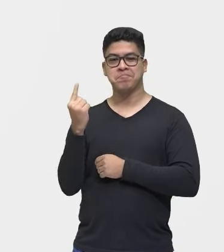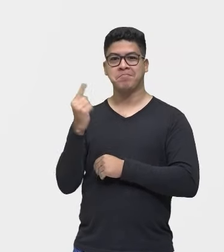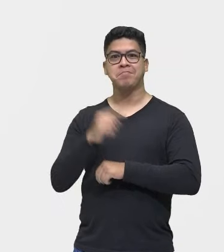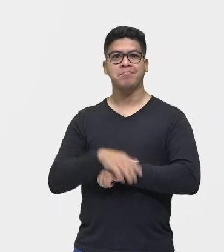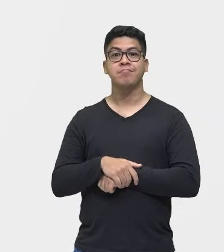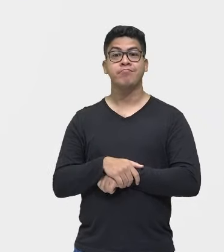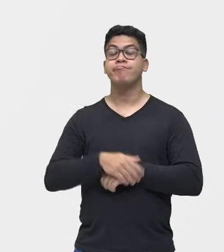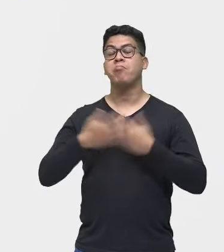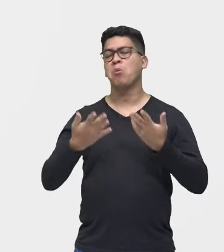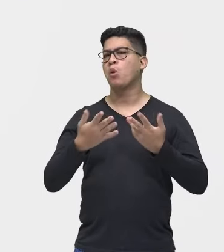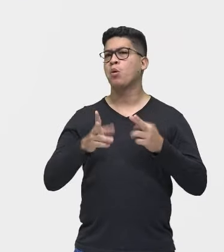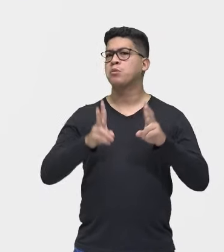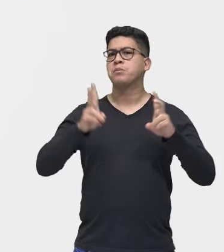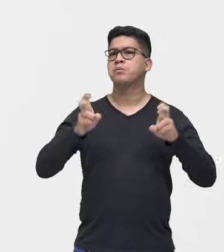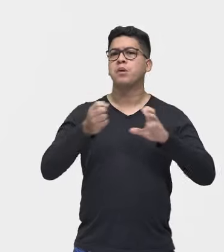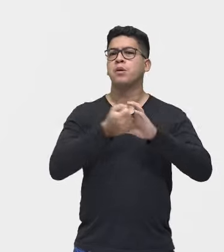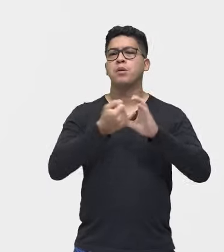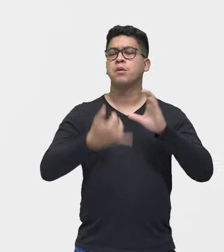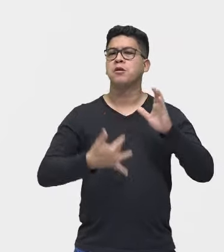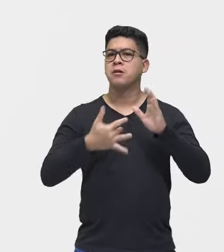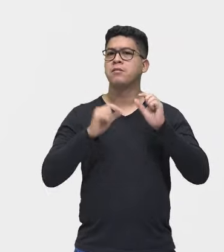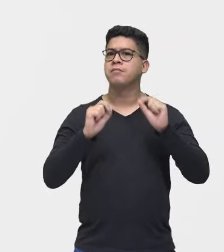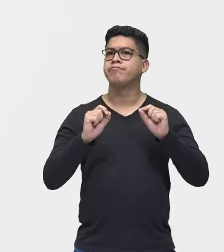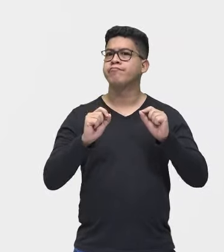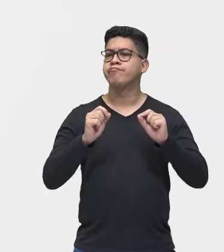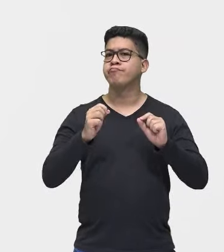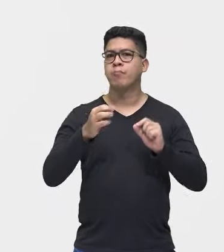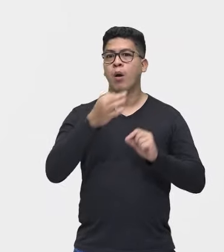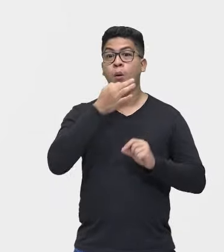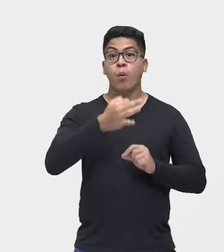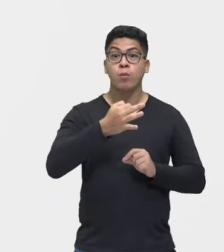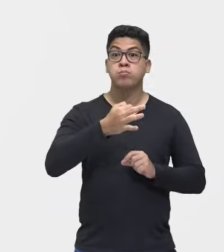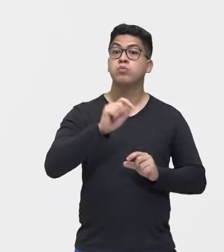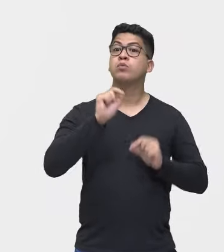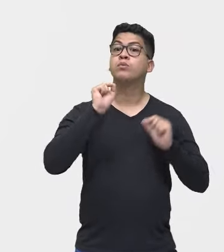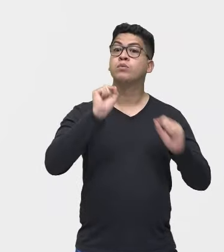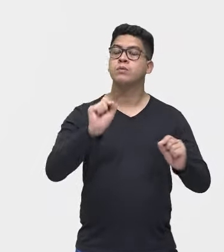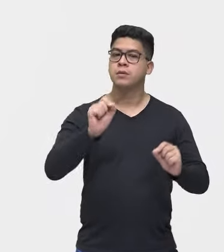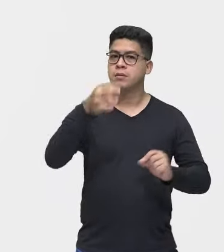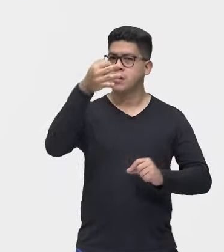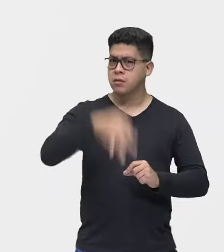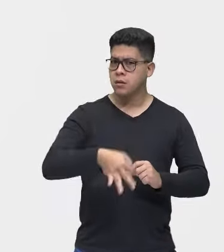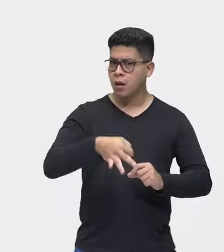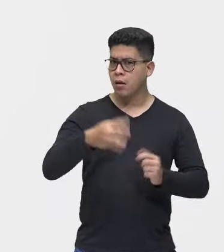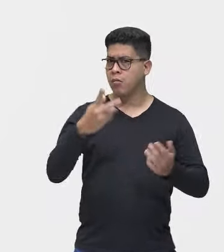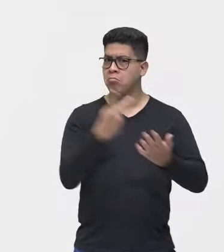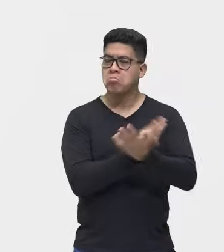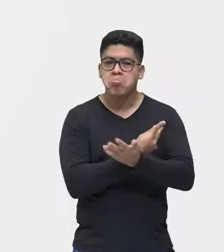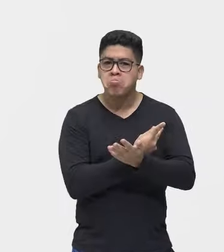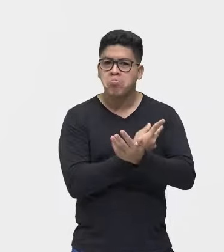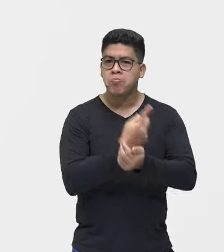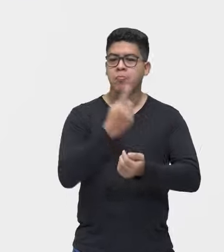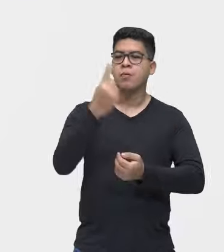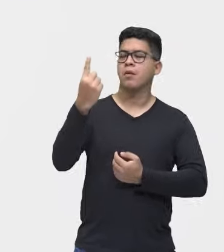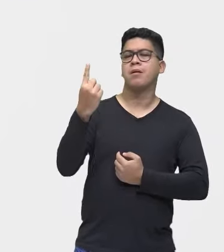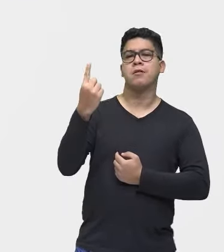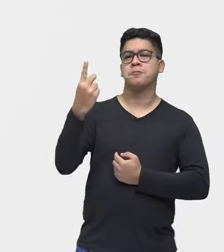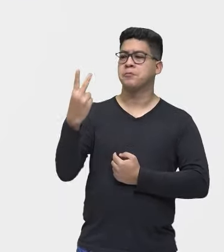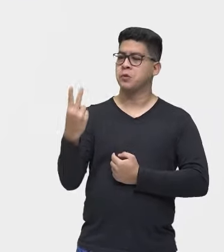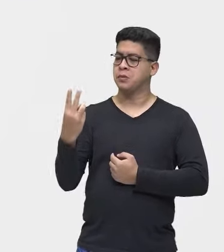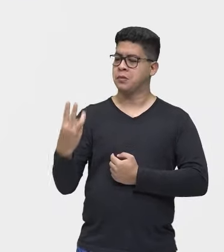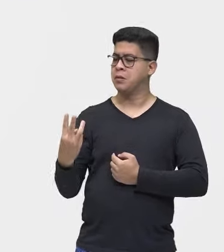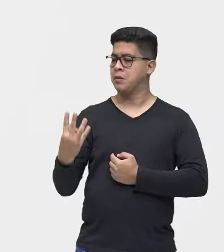a respeito do xadrez, é correto afirmar que... Vamos analisar aí cada uma das alternativas, das